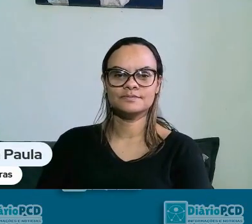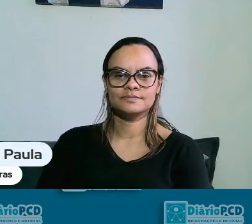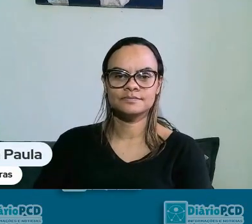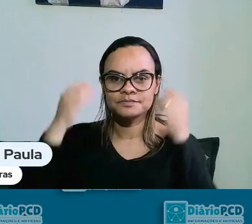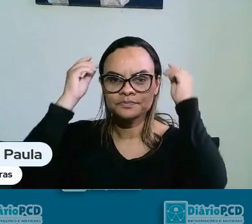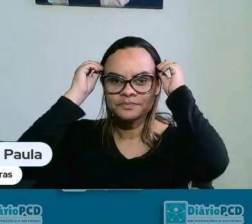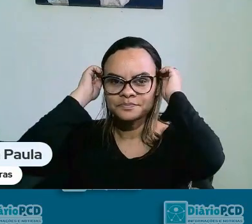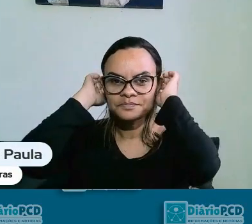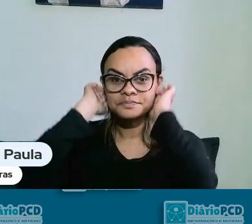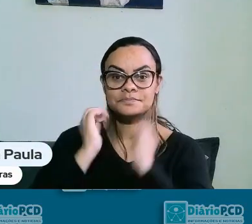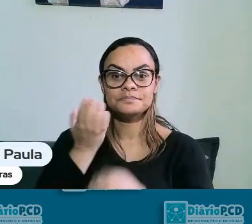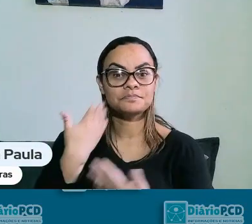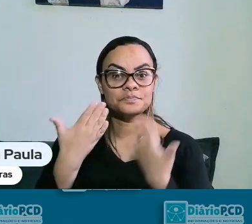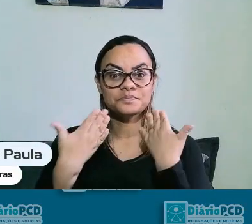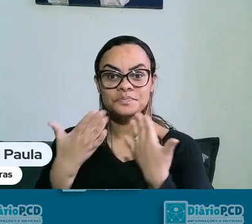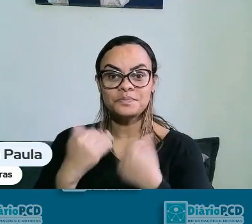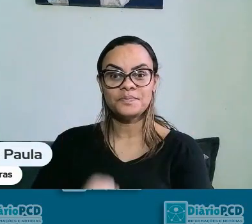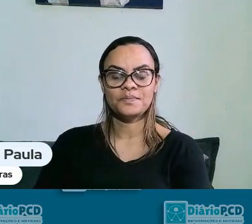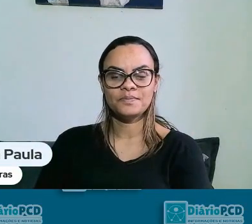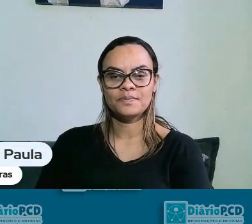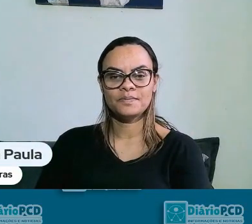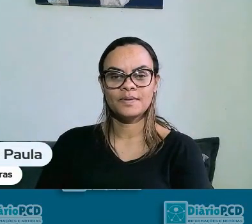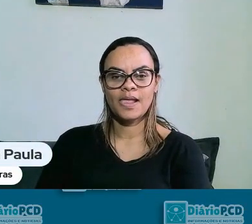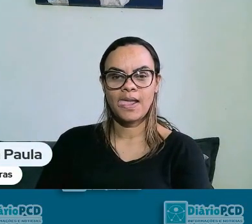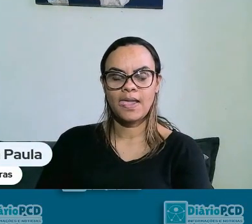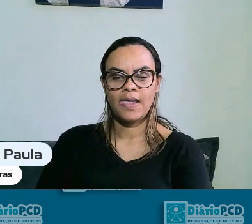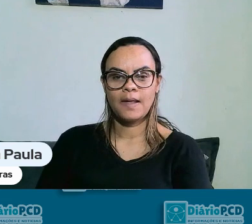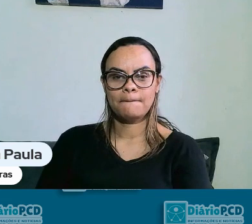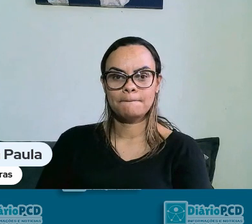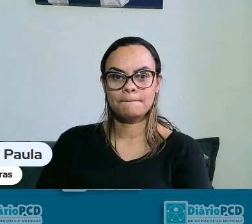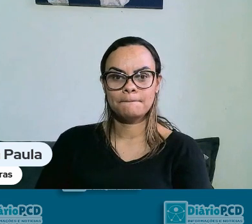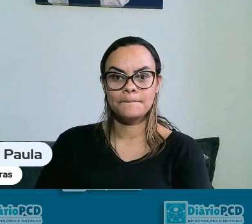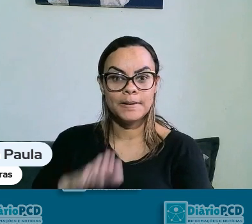pessoal, nós conversamos aí com o maior nome